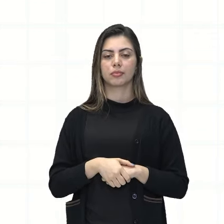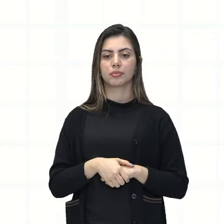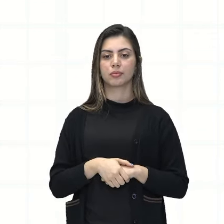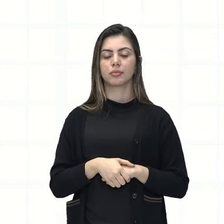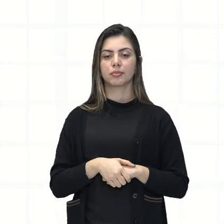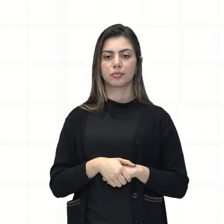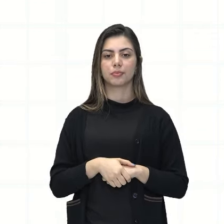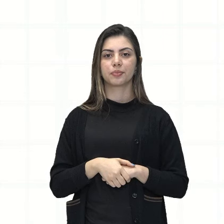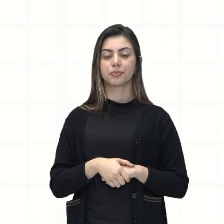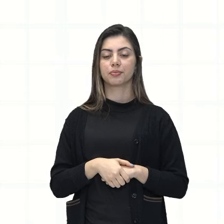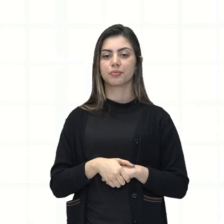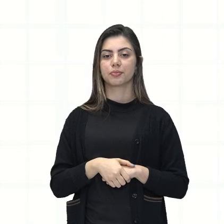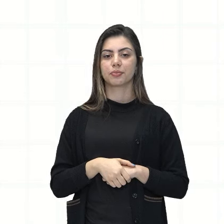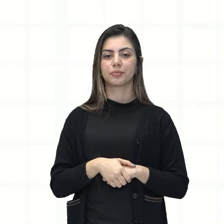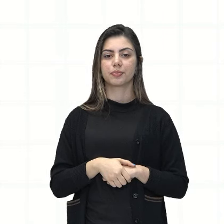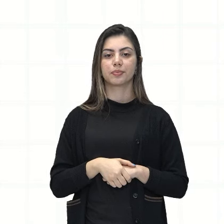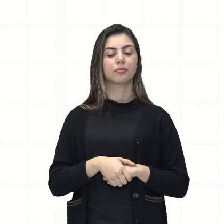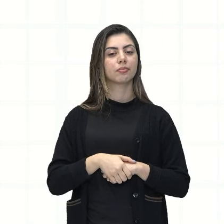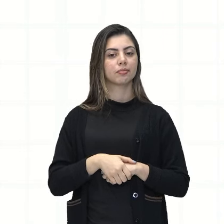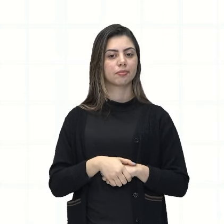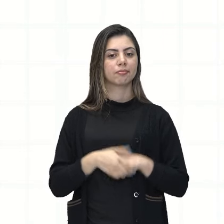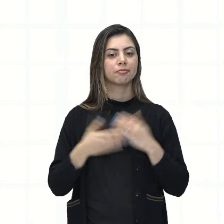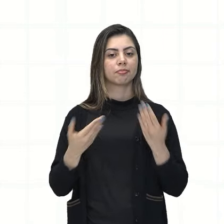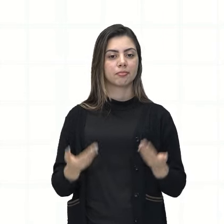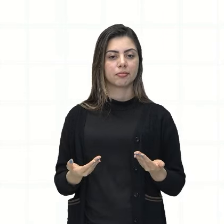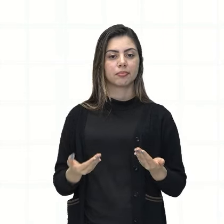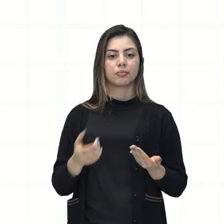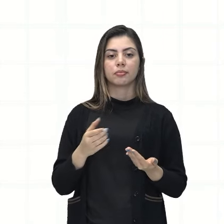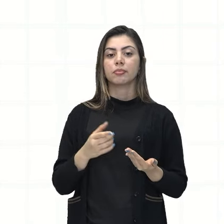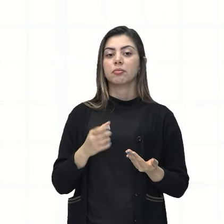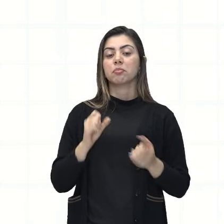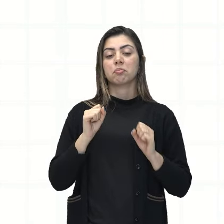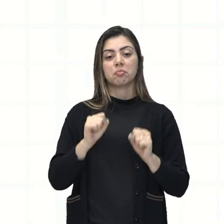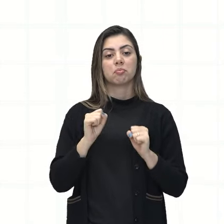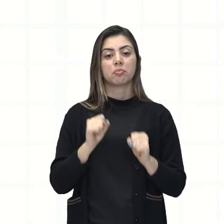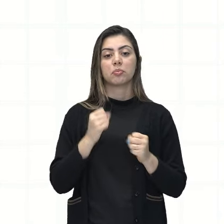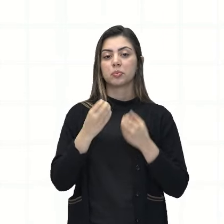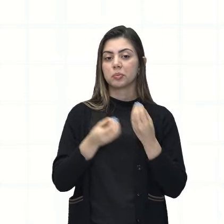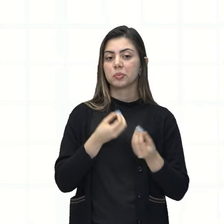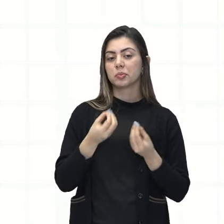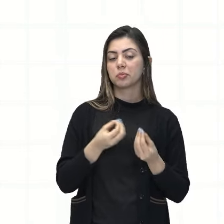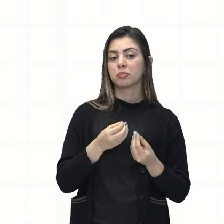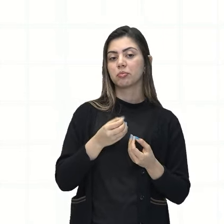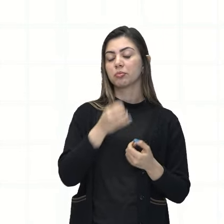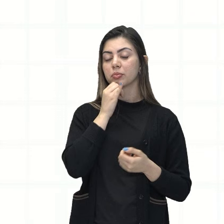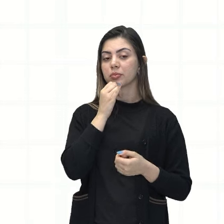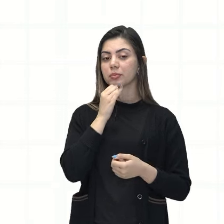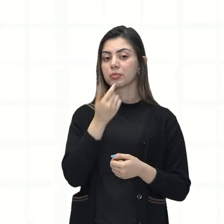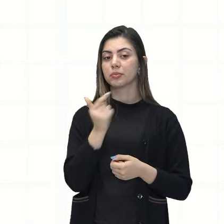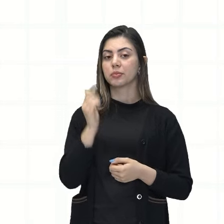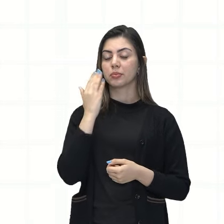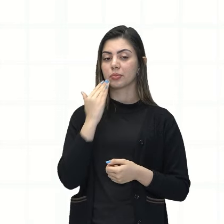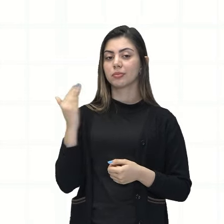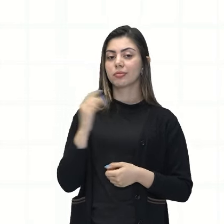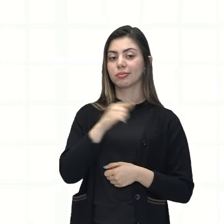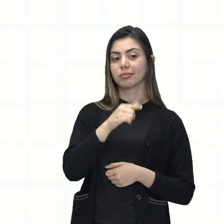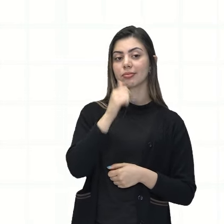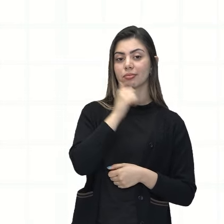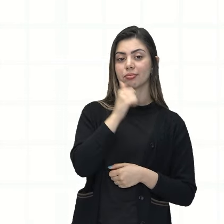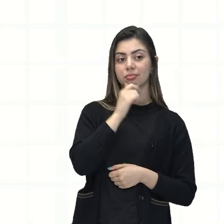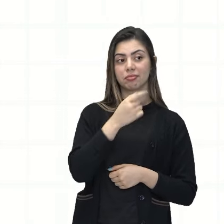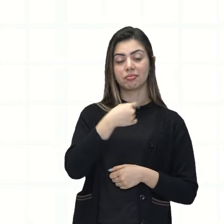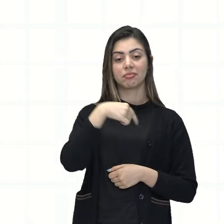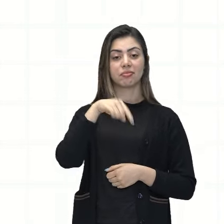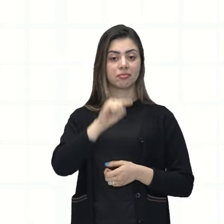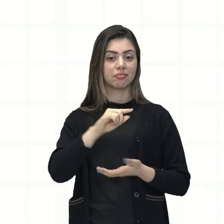Mais tarde, later. Então, o outro exemplo, she is, ela vai, going to dance later.